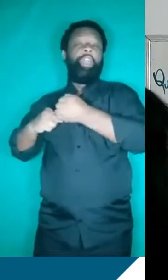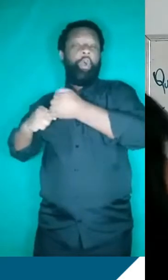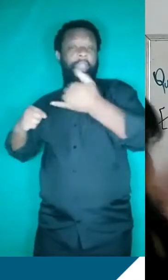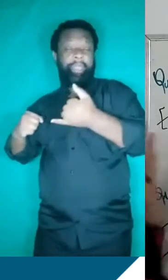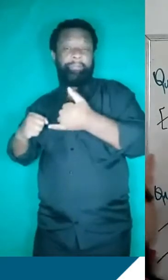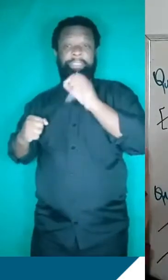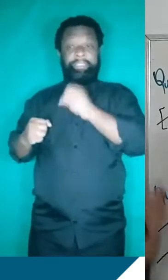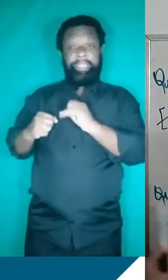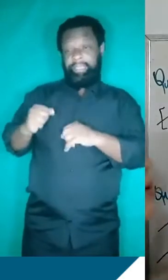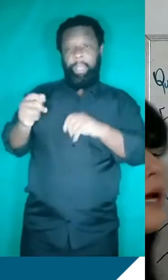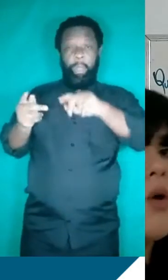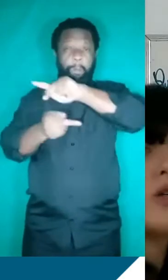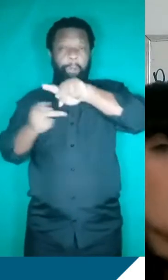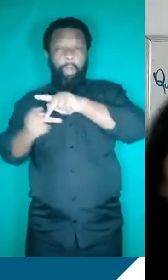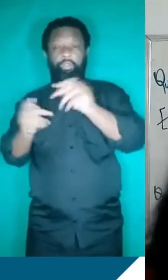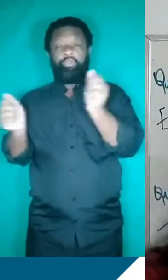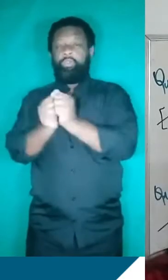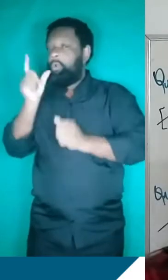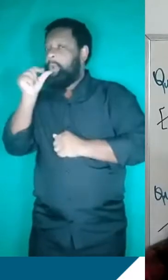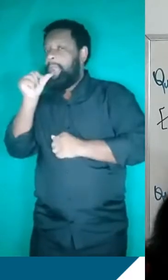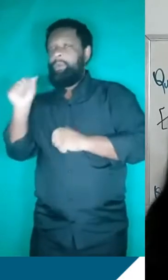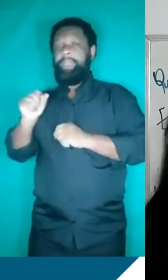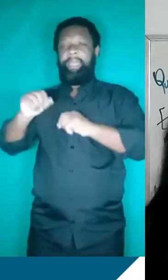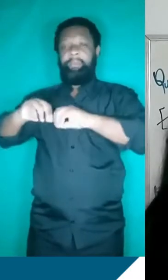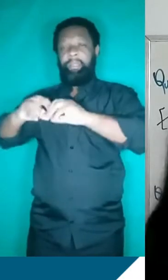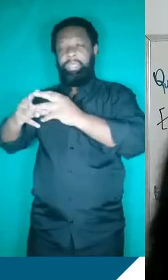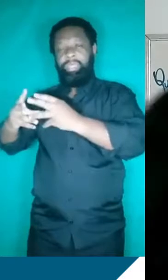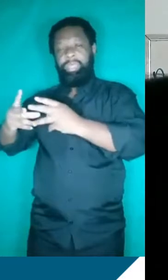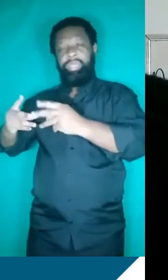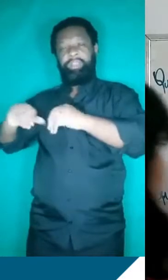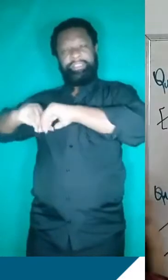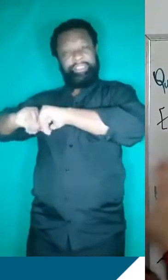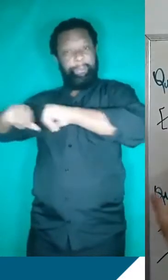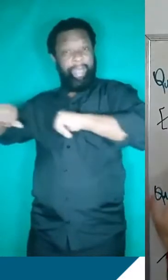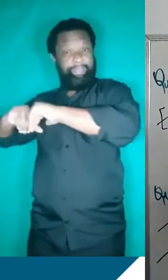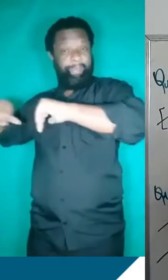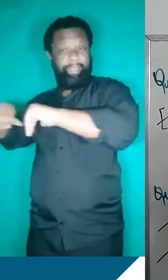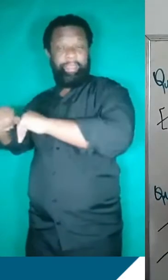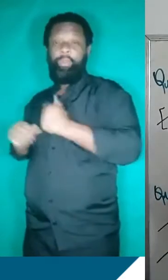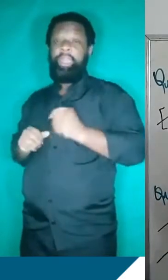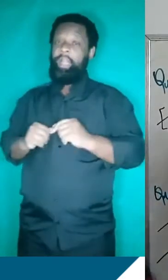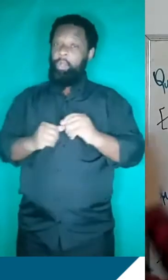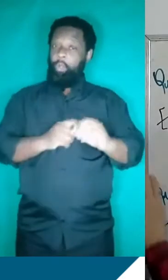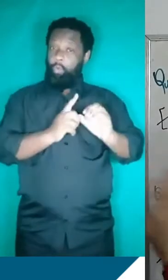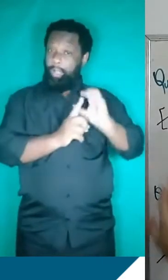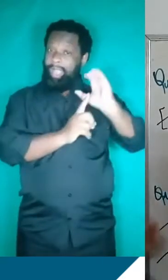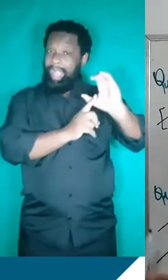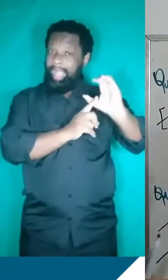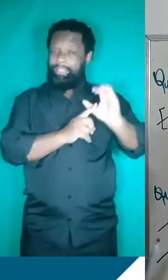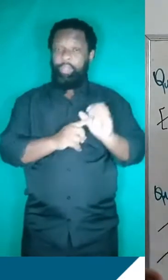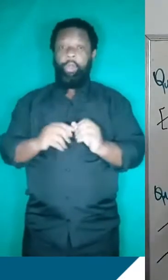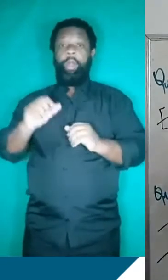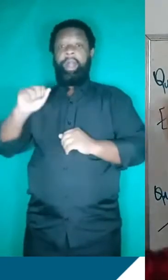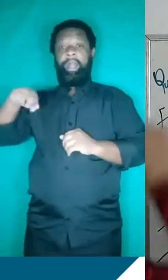nós colocamos o poliacrilato em contato com as moléculas de água, ocorre a dissociação, a separação, né, do cátion e do ânion, ou seja,